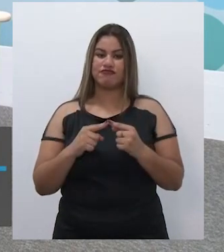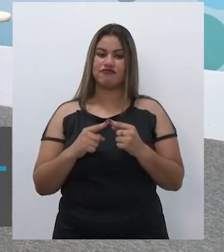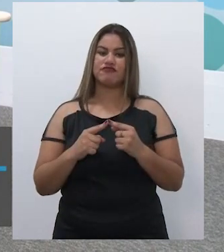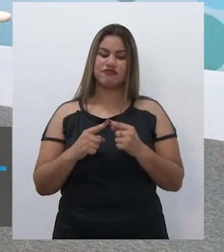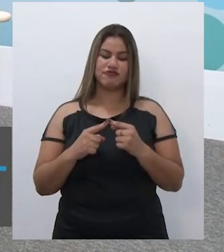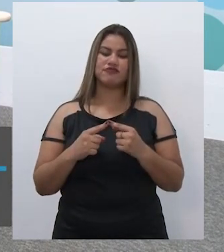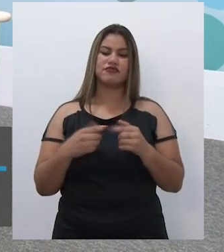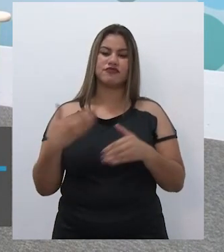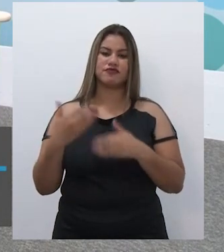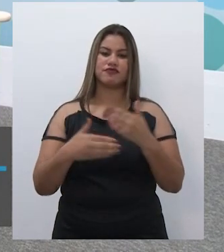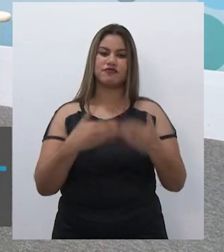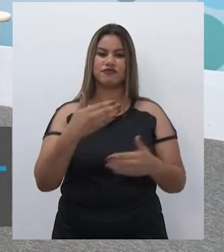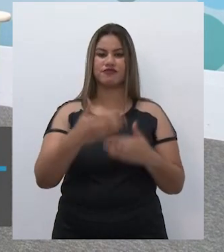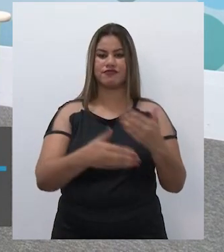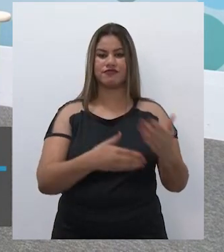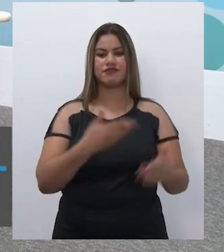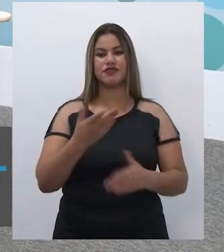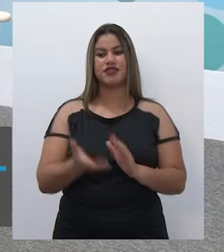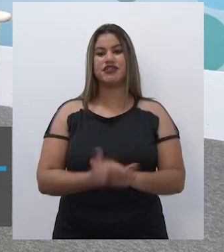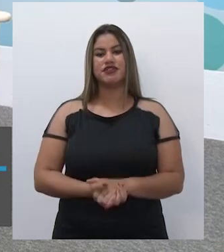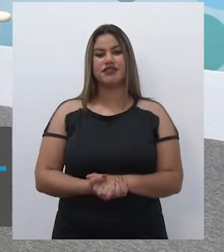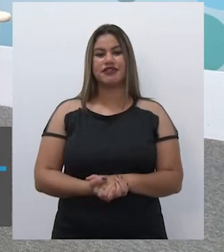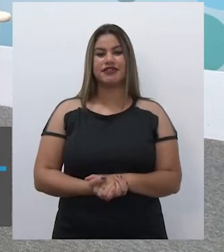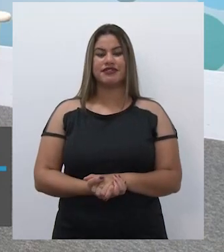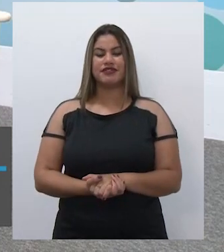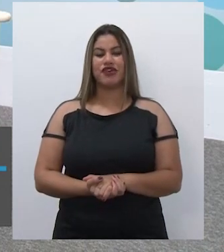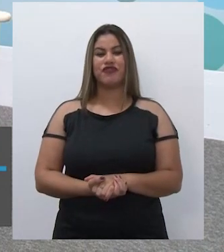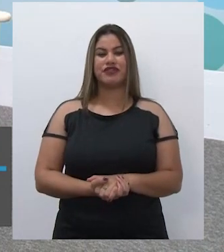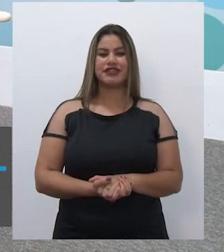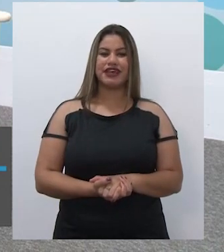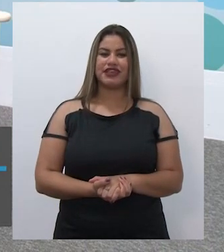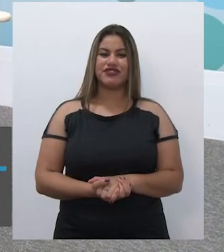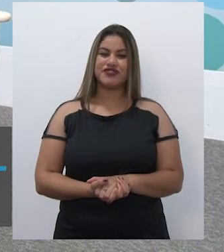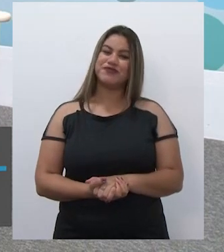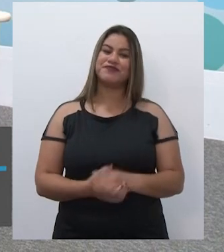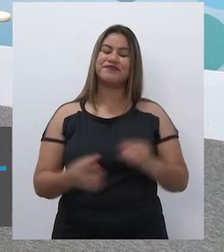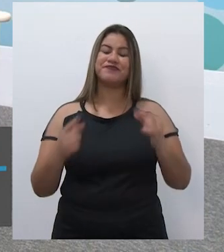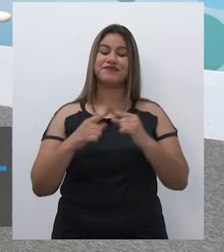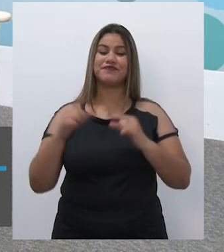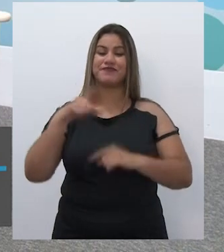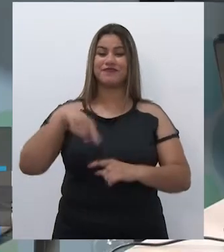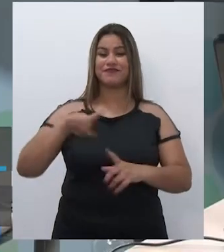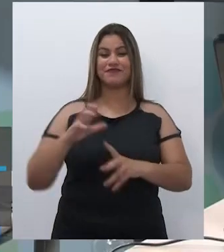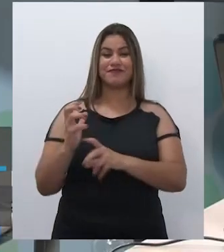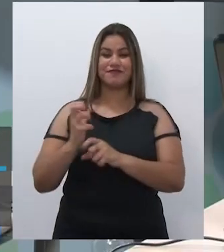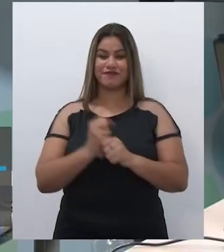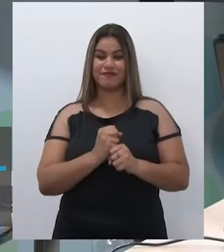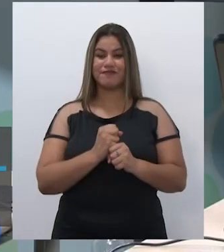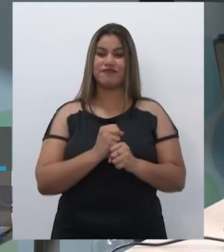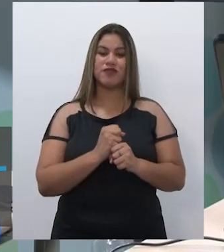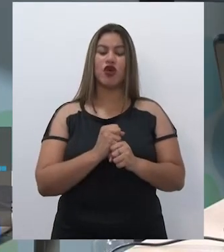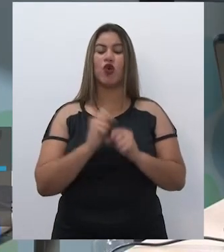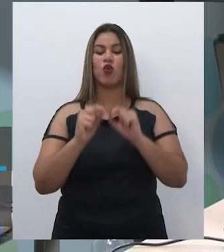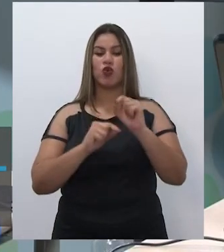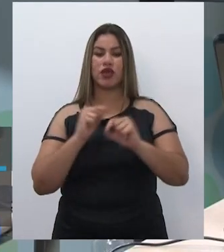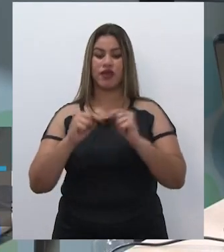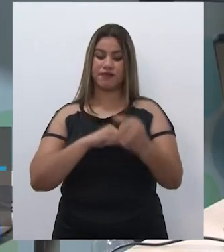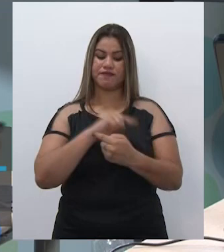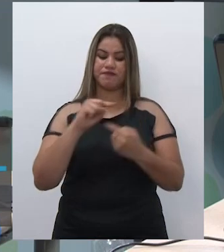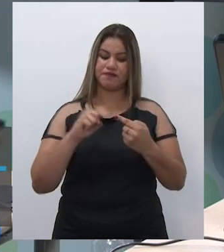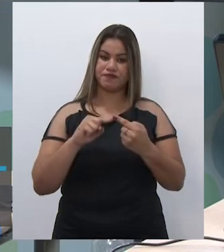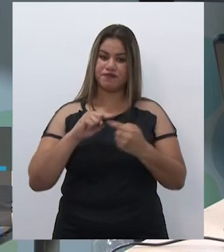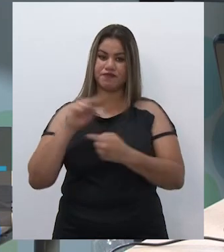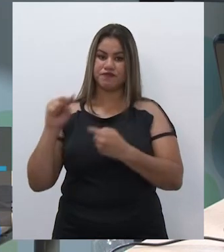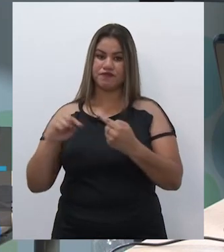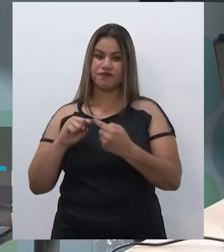ao longo dessa nossa jornada. Bom, nós estimulamos em todos os nossos encontros de